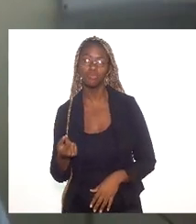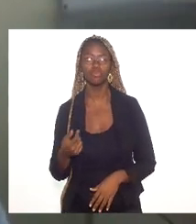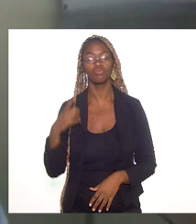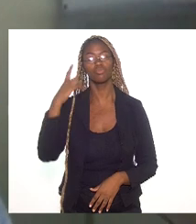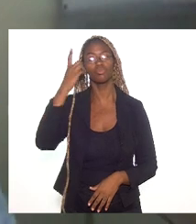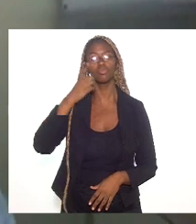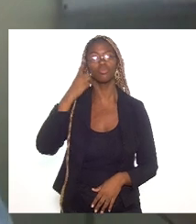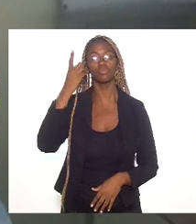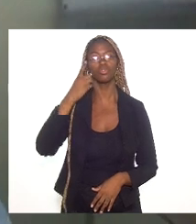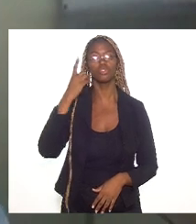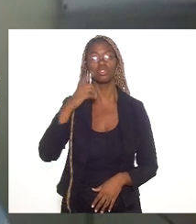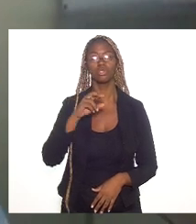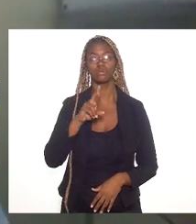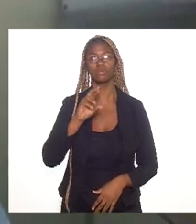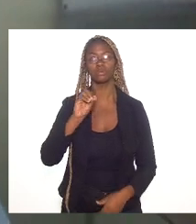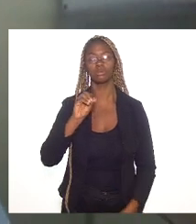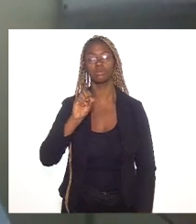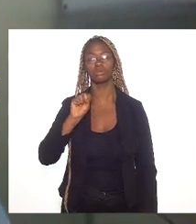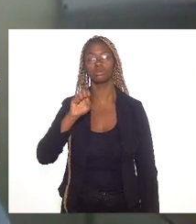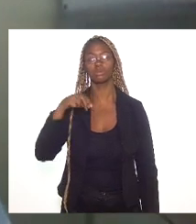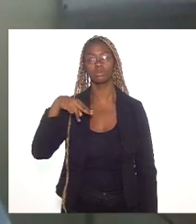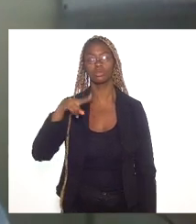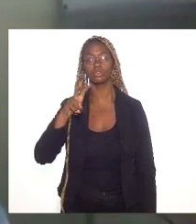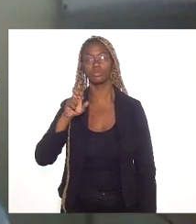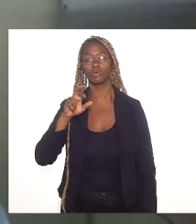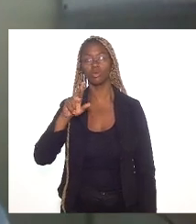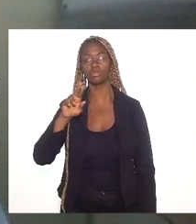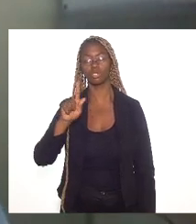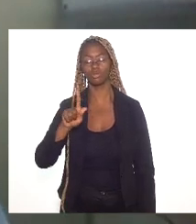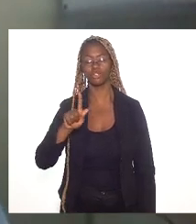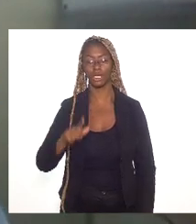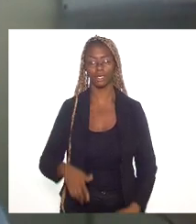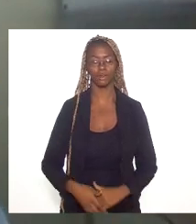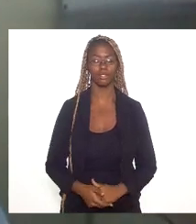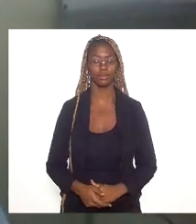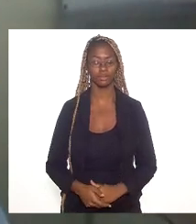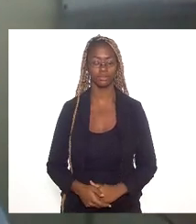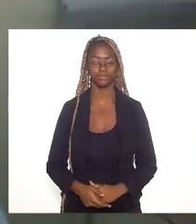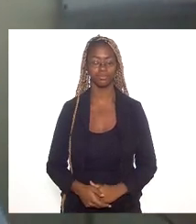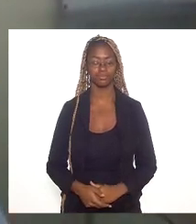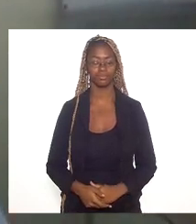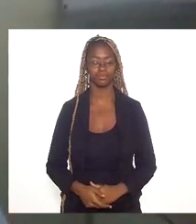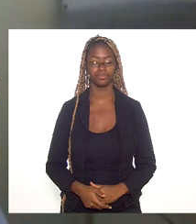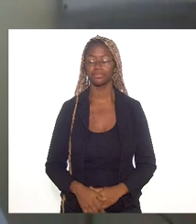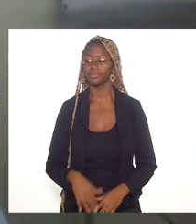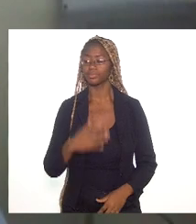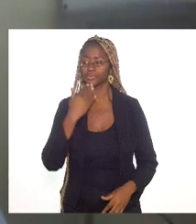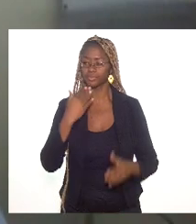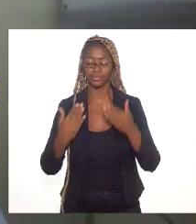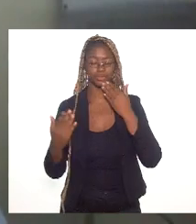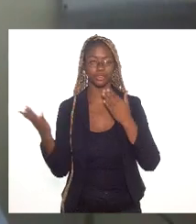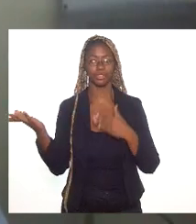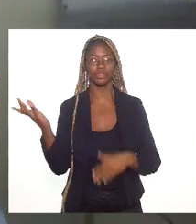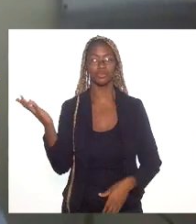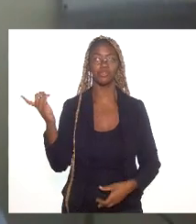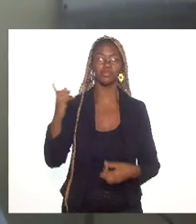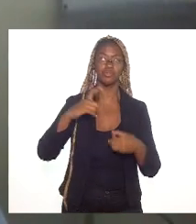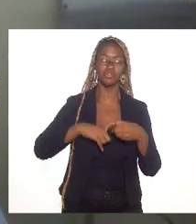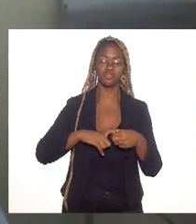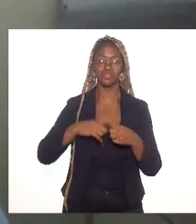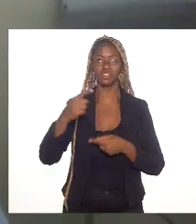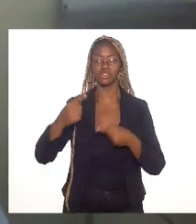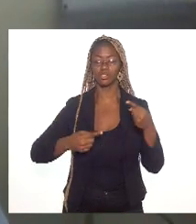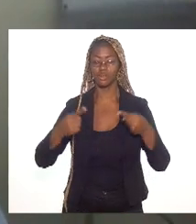deputado Rosenberg Reis resolveu ressuscitá-la para trazer a pauta novamente